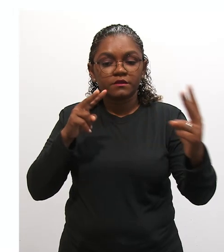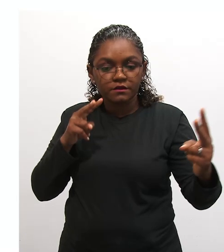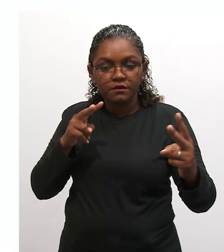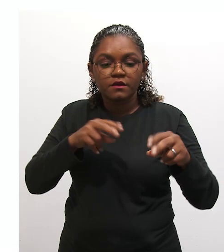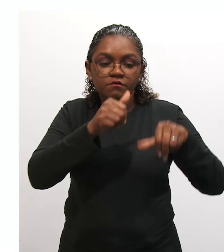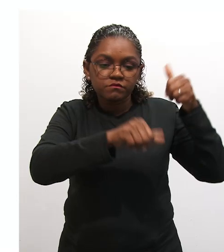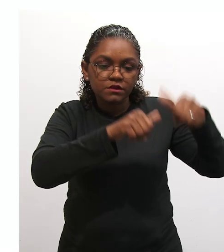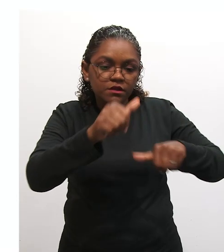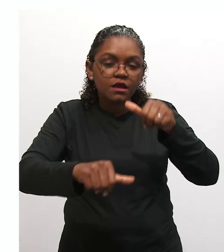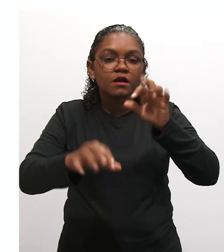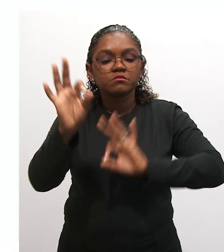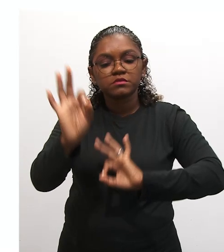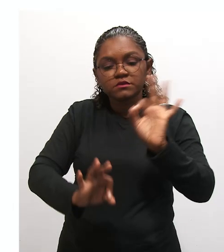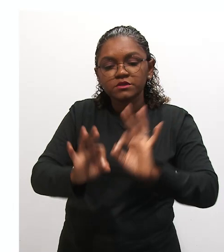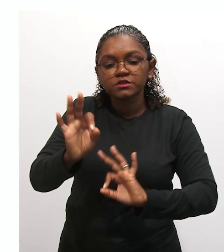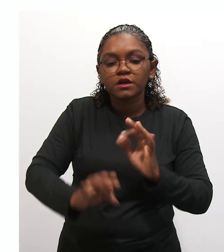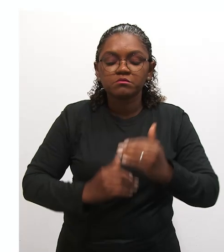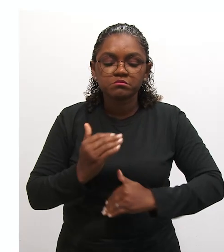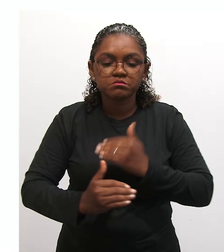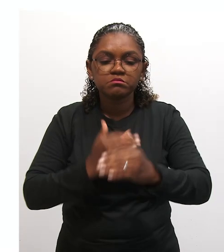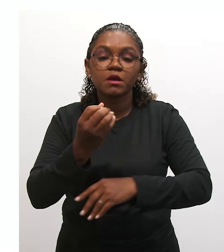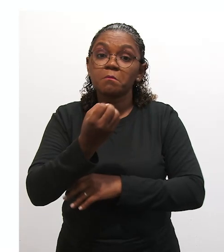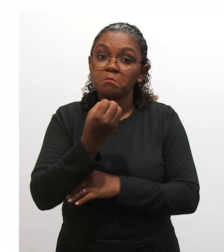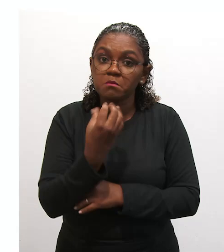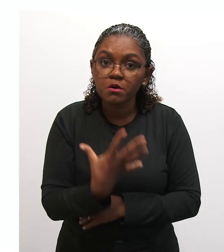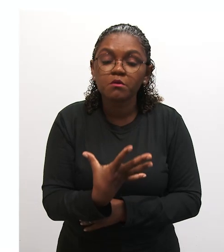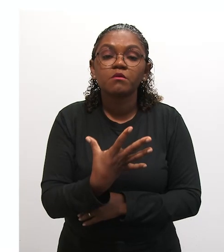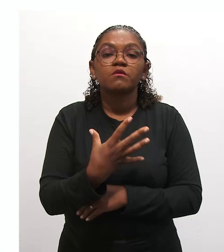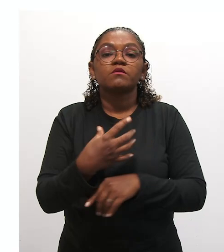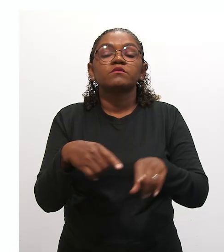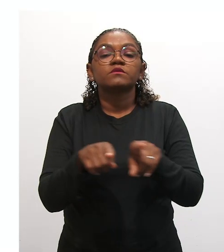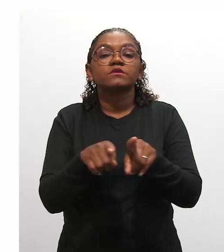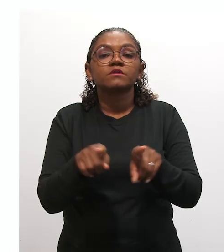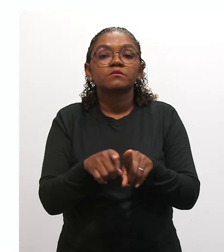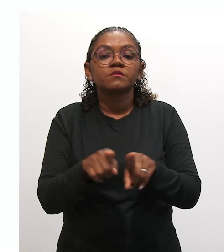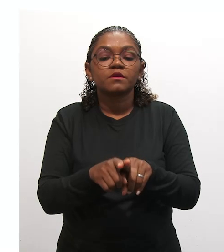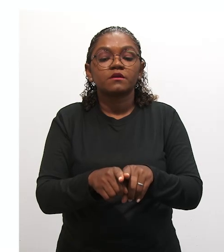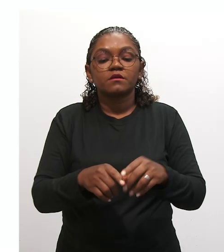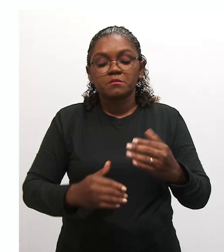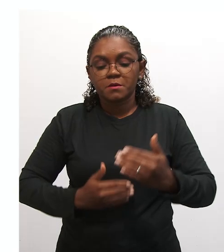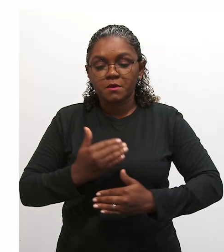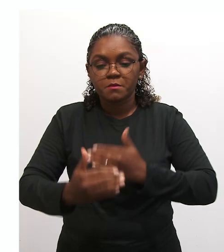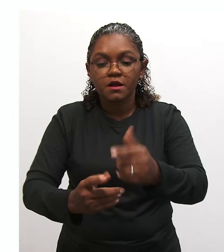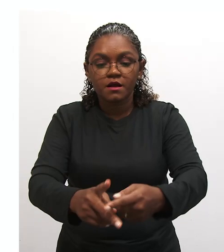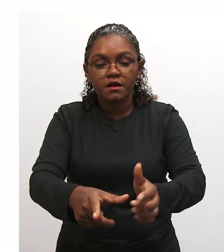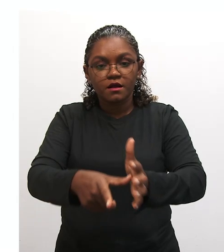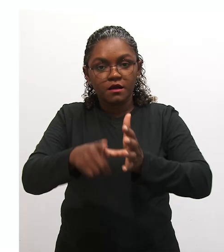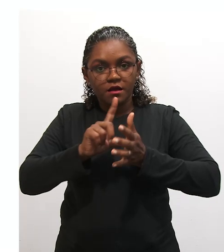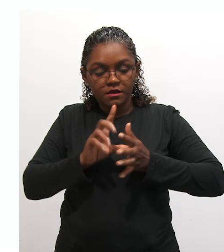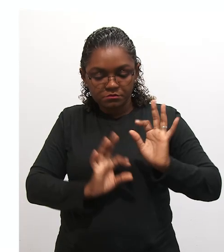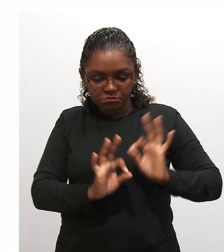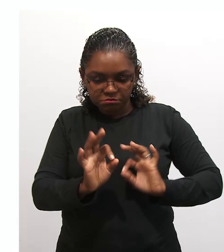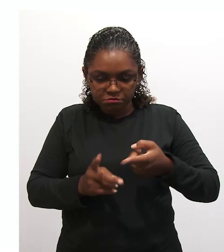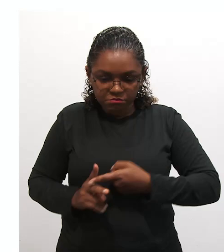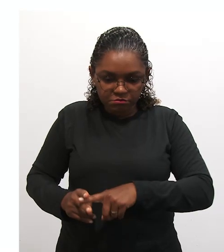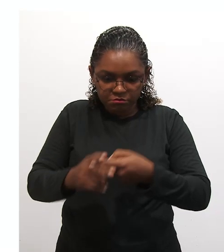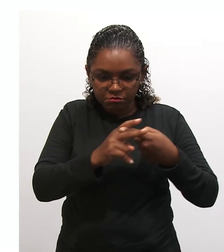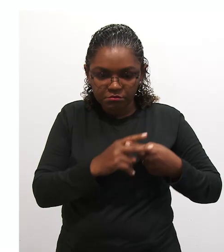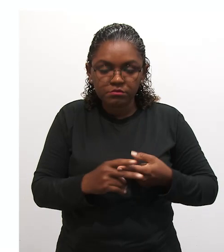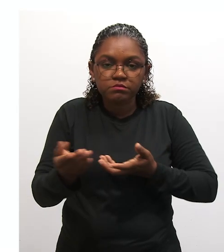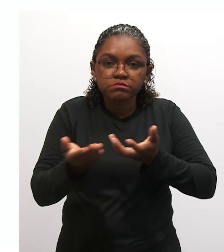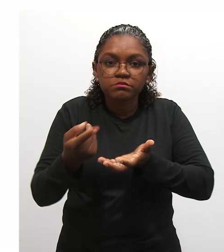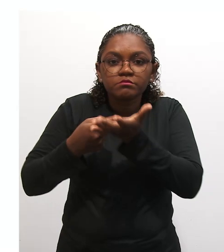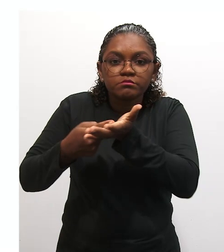garante que o caminho seja produtivo. Inovar, reinventar o percurso diante de mudança. Quando articulada, essas